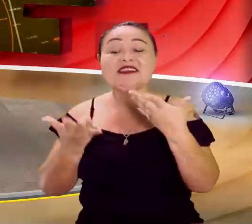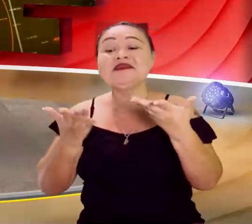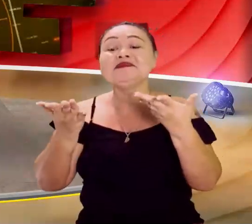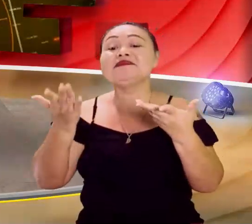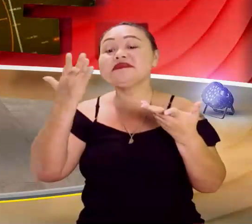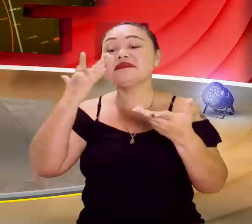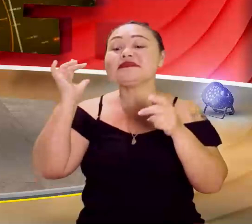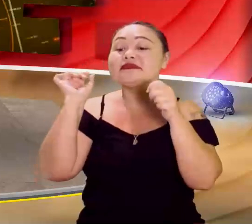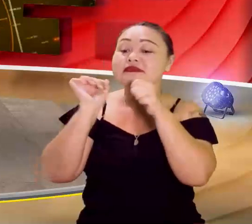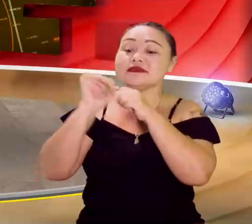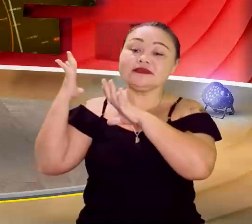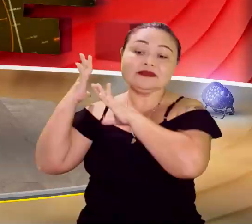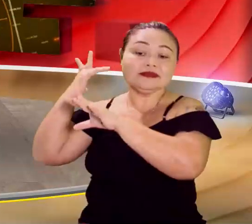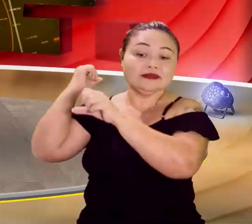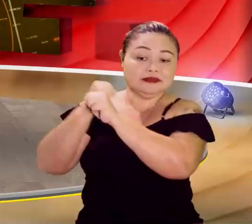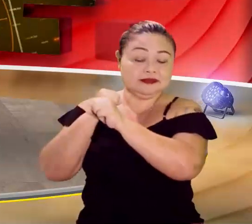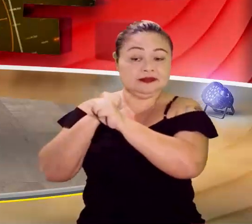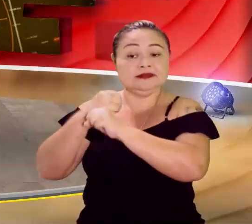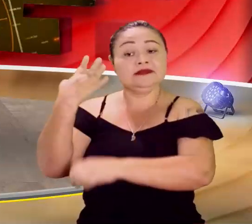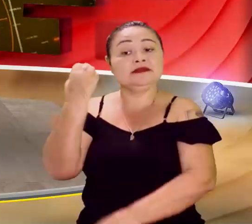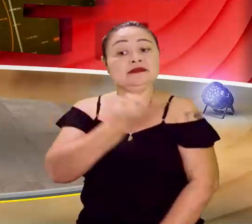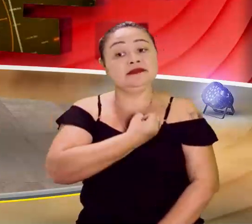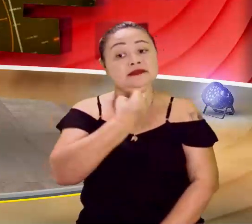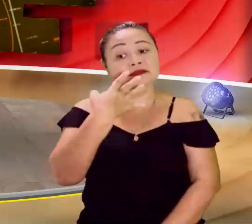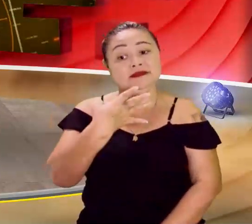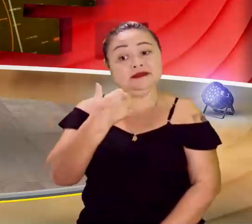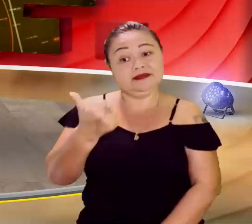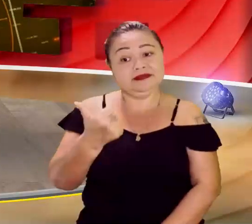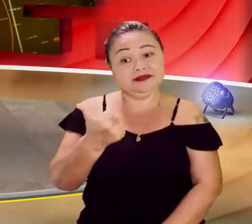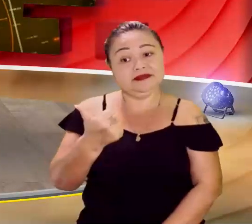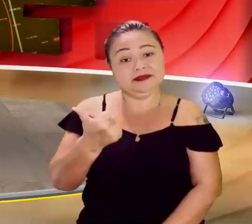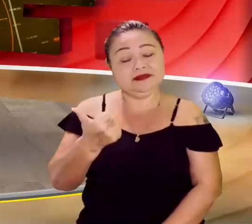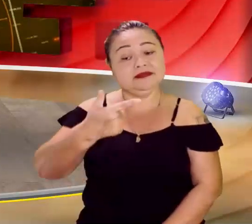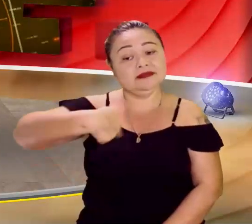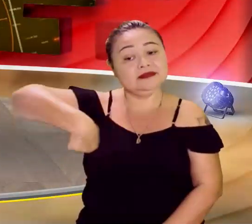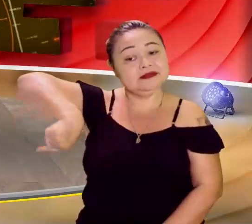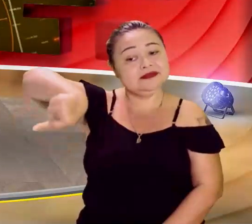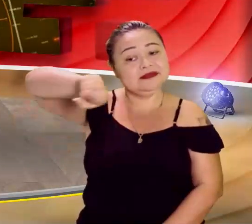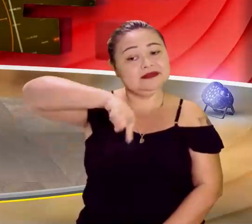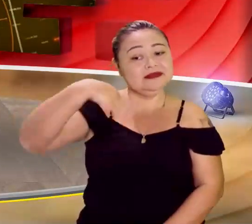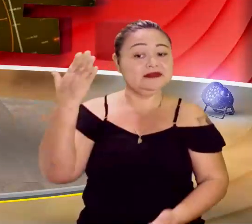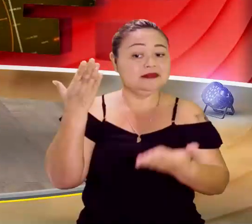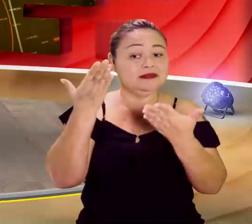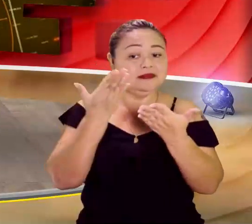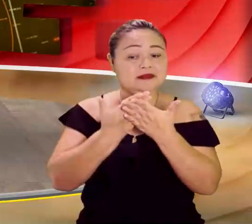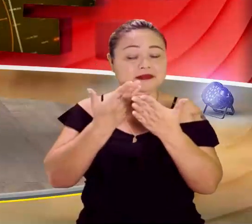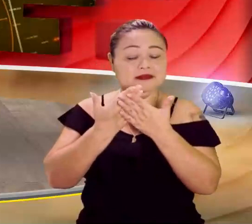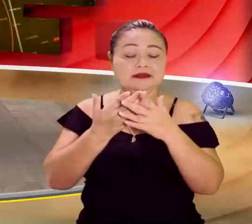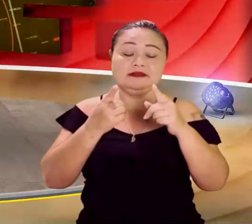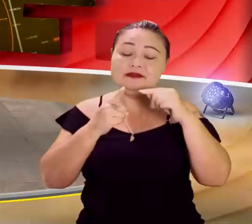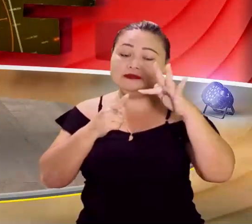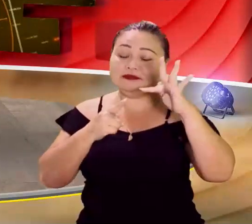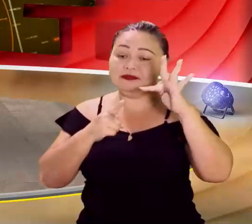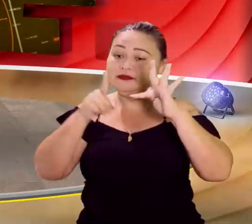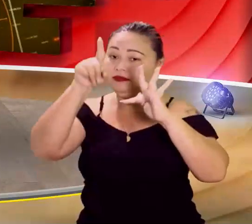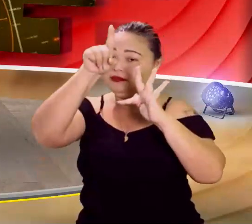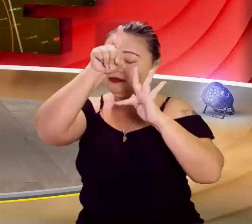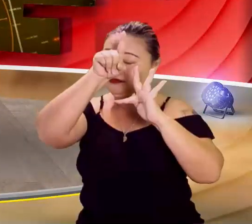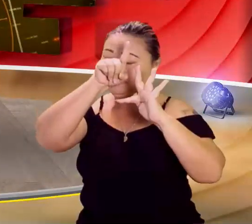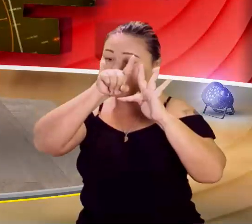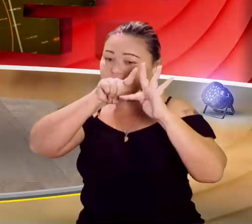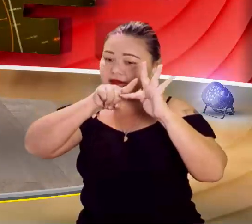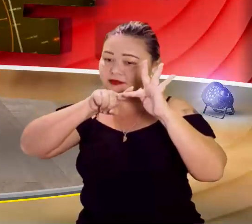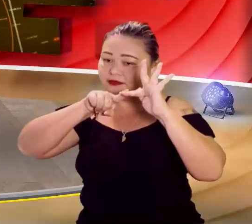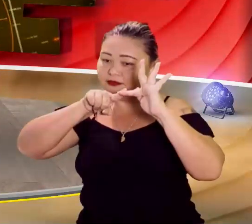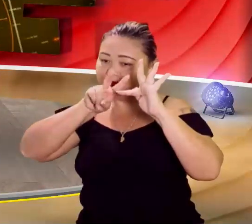lá revisar a aula 41, né? Onde a gente estudou o vértice da parábola. 41?